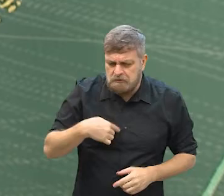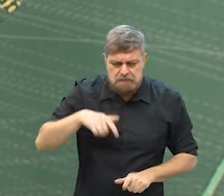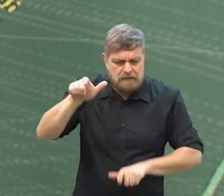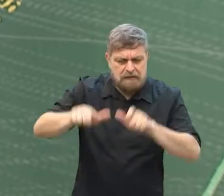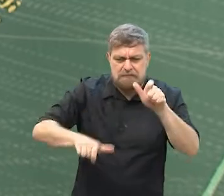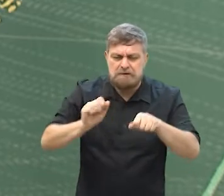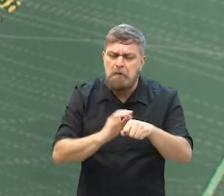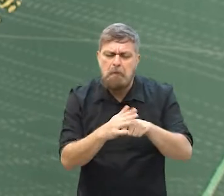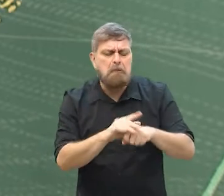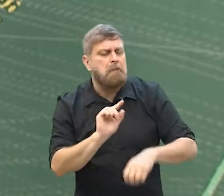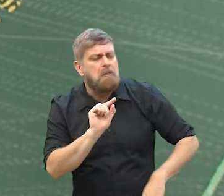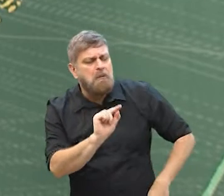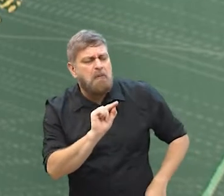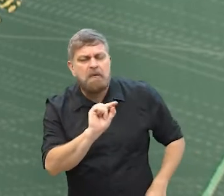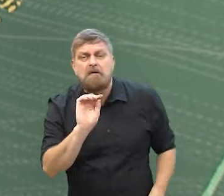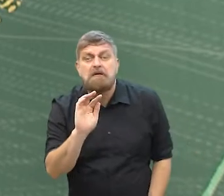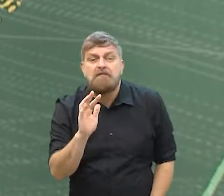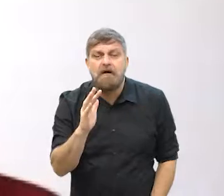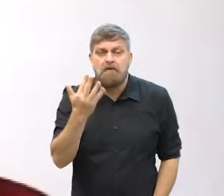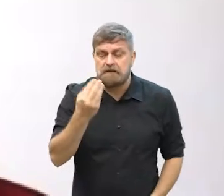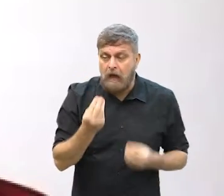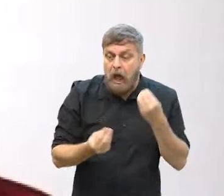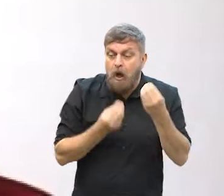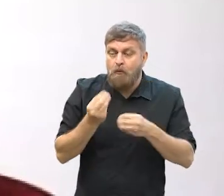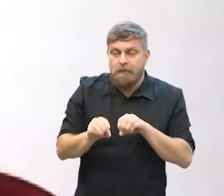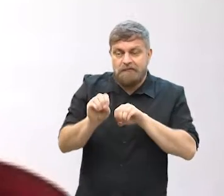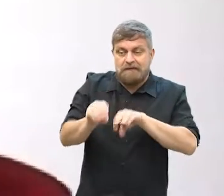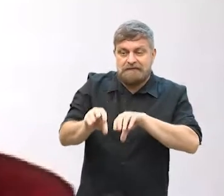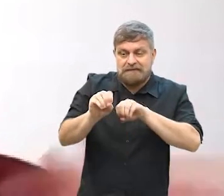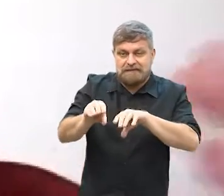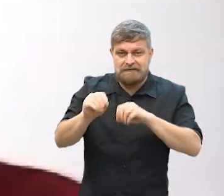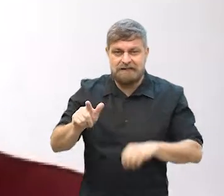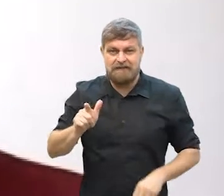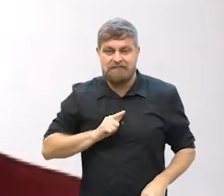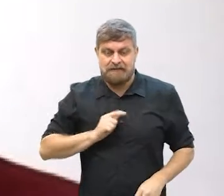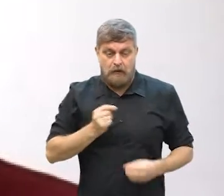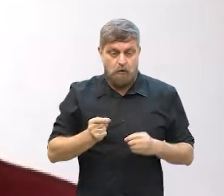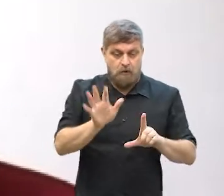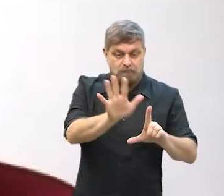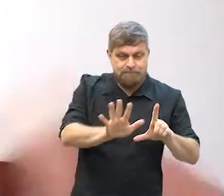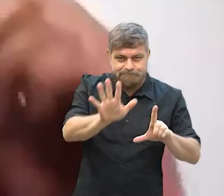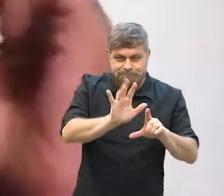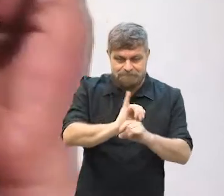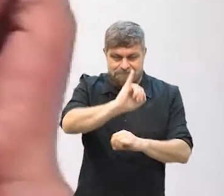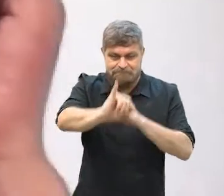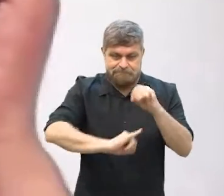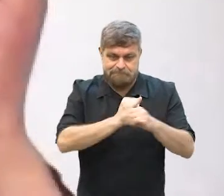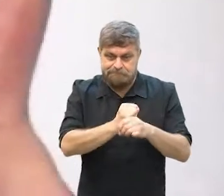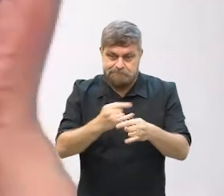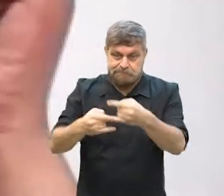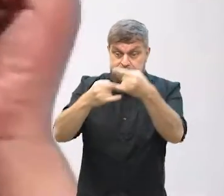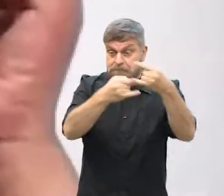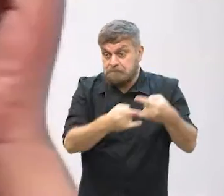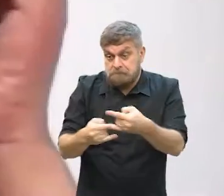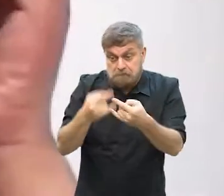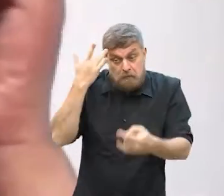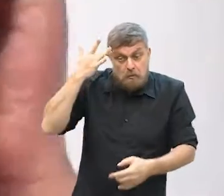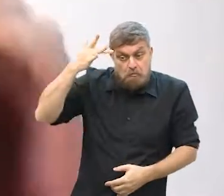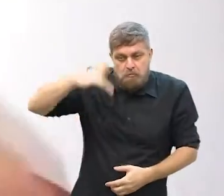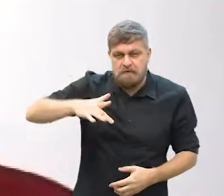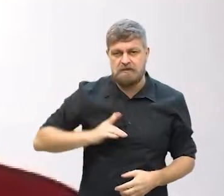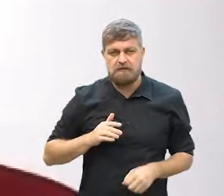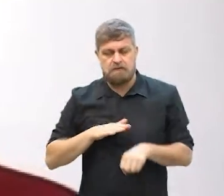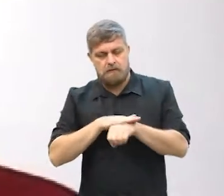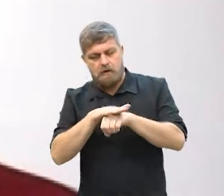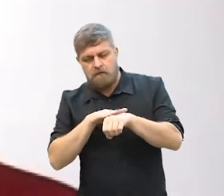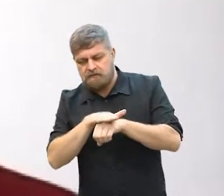ainda, ninguém sabia direito como iam continuar essas aulas, que tipo de plataforma nós usaríamos e tal. E aí,